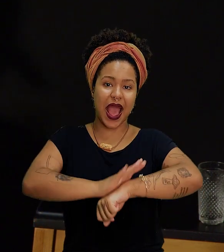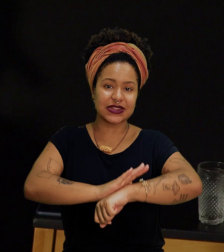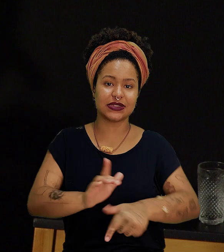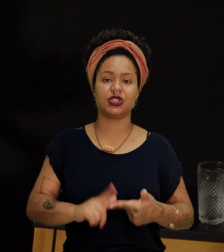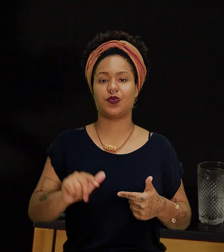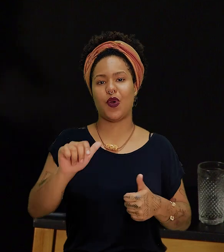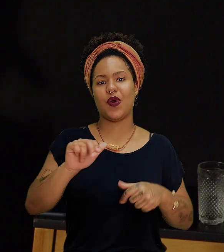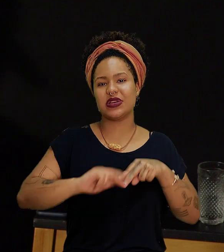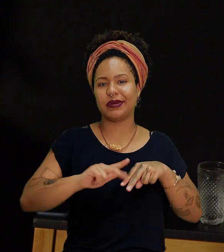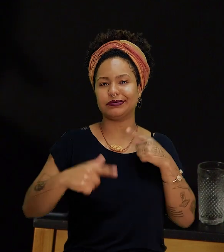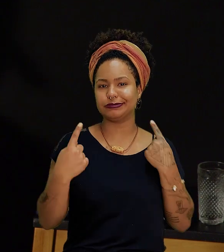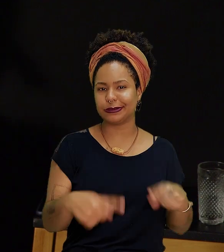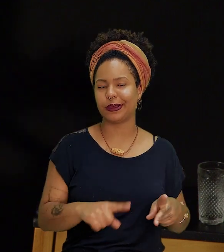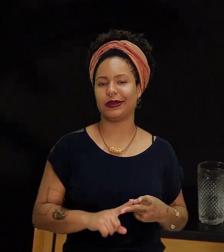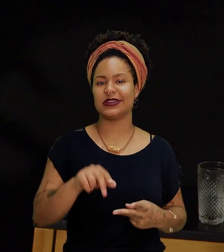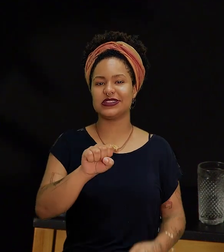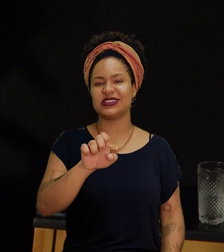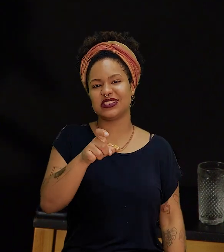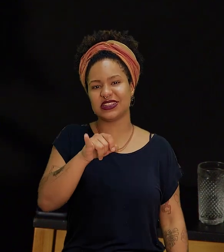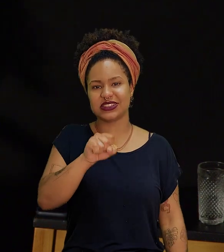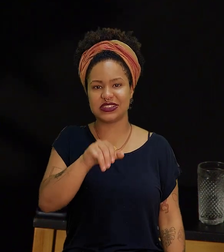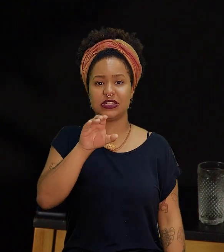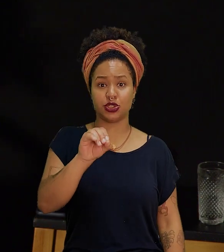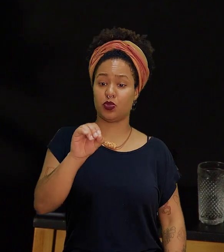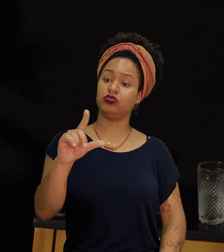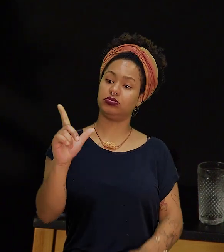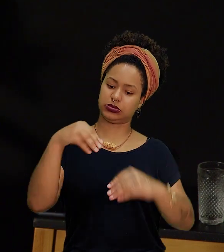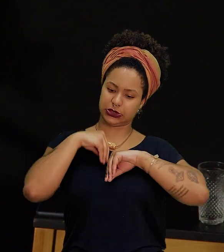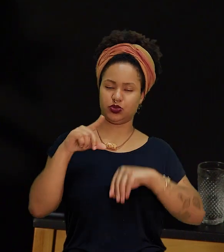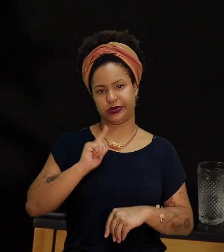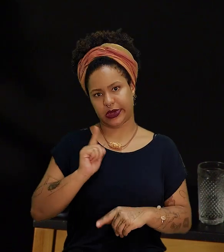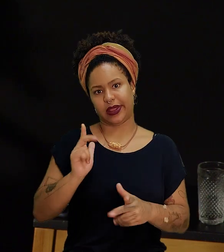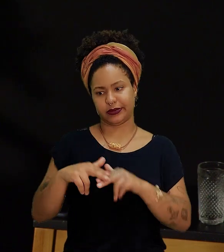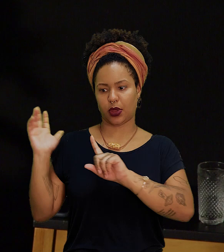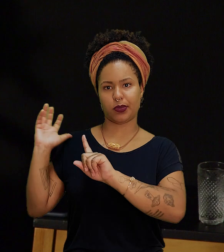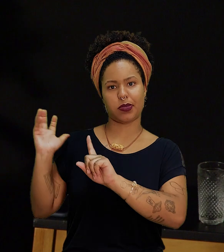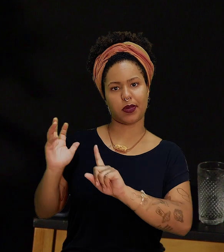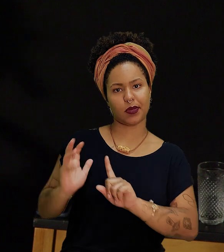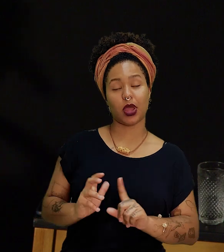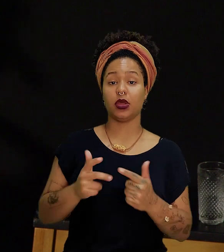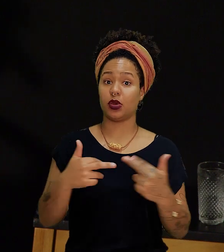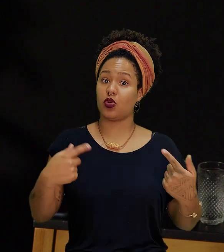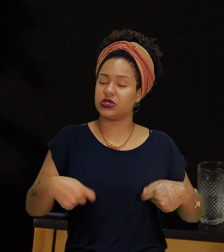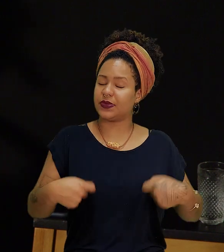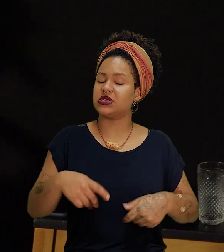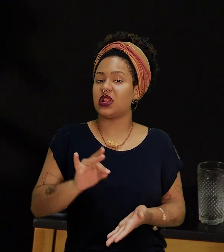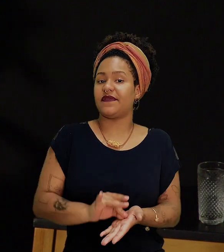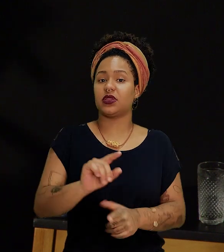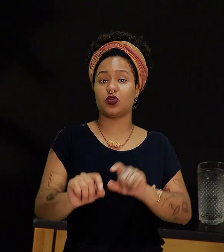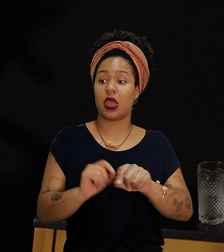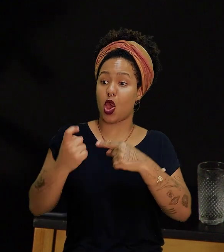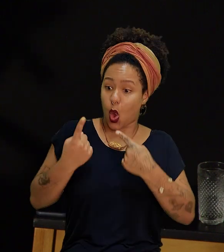tipo racismo, sexismo, tá certo? Estão presentes na gente. Né? É por isso que a gente tem que